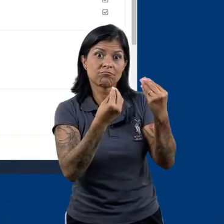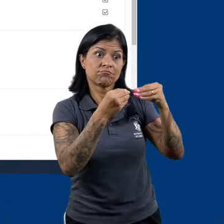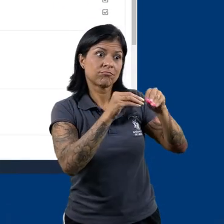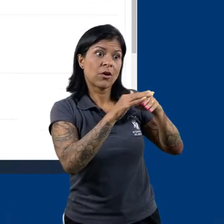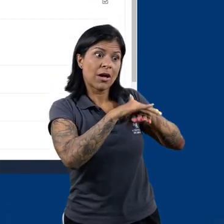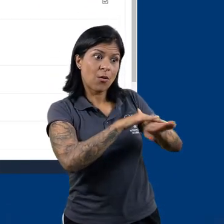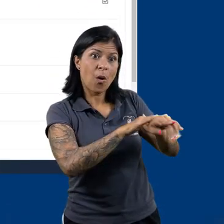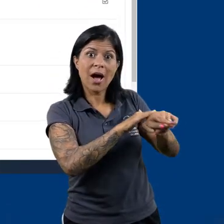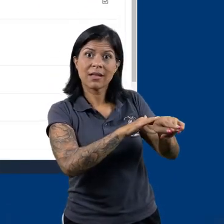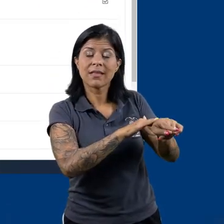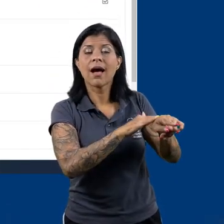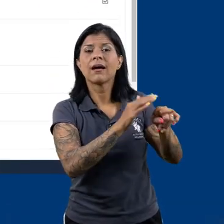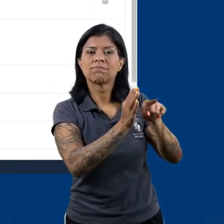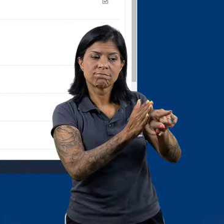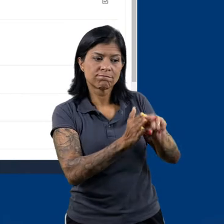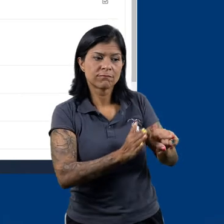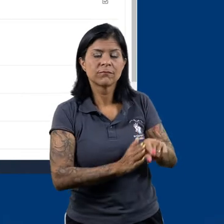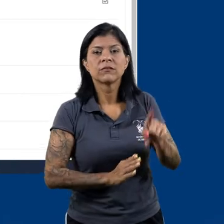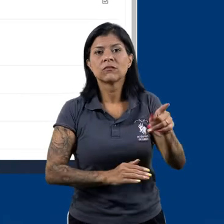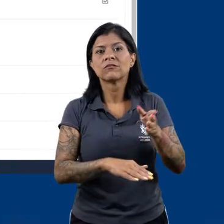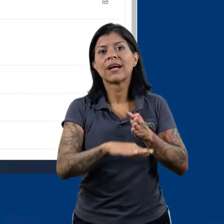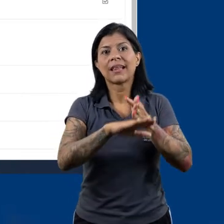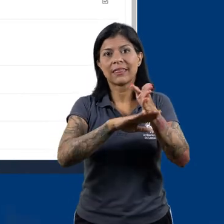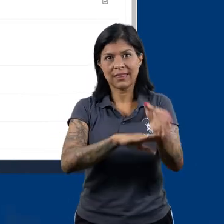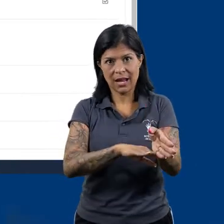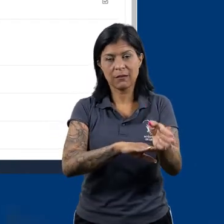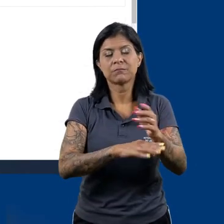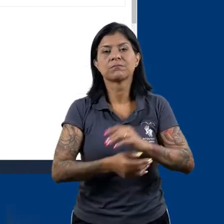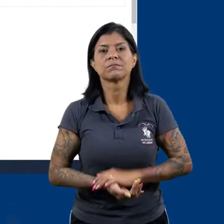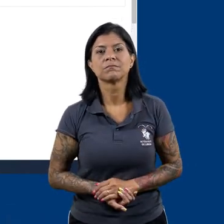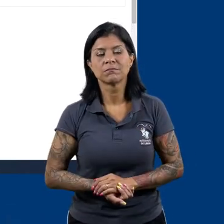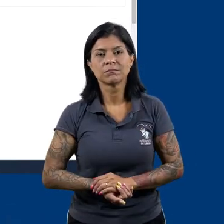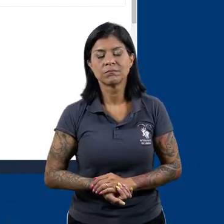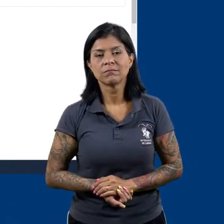referentes a verdade